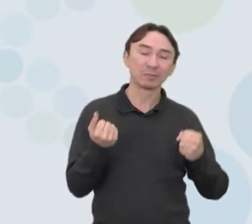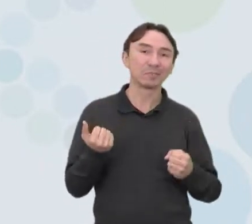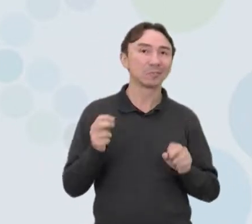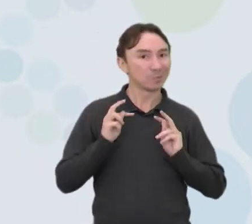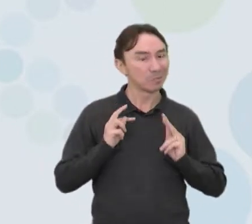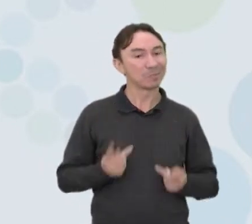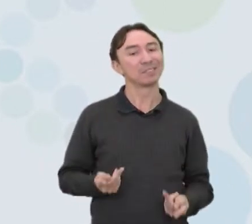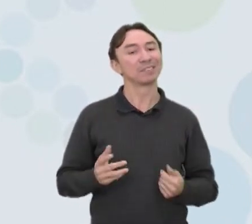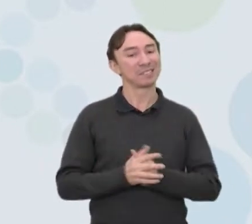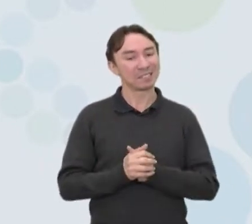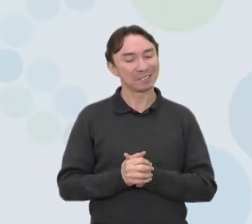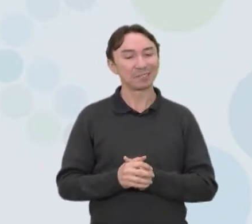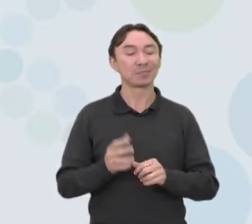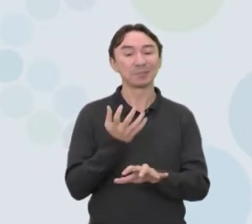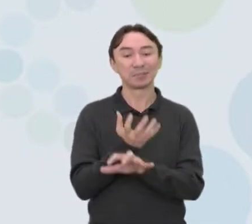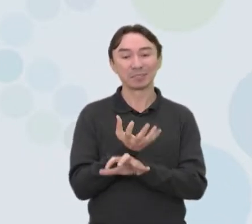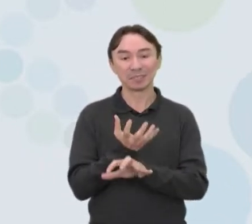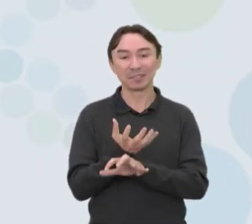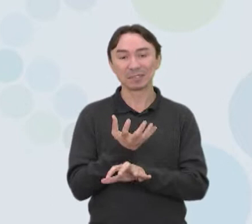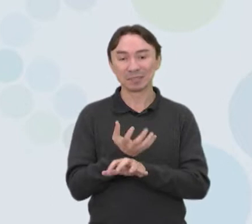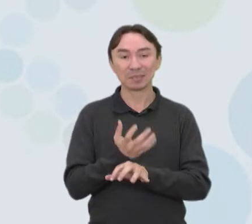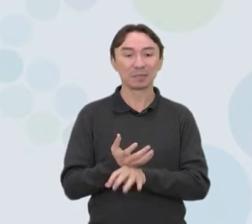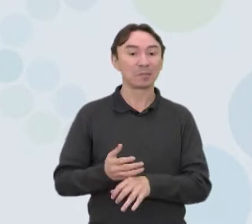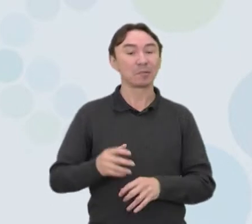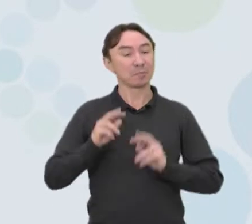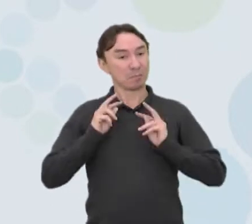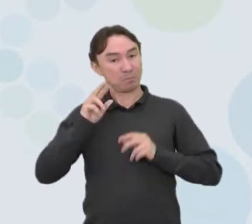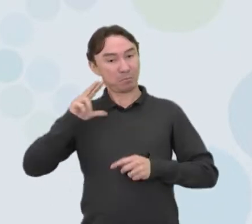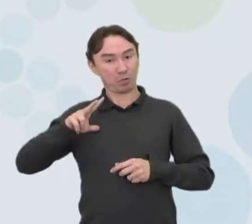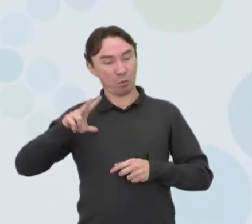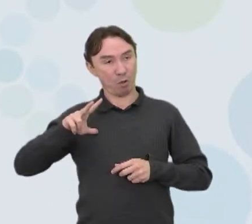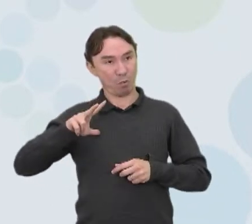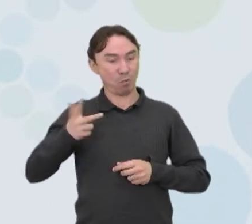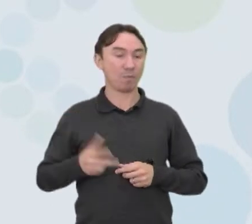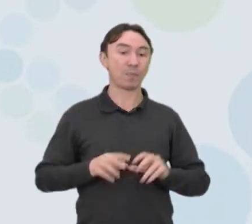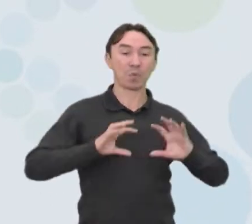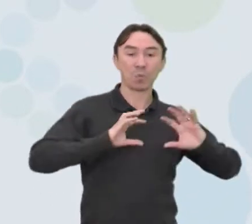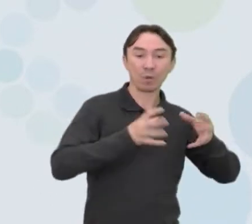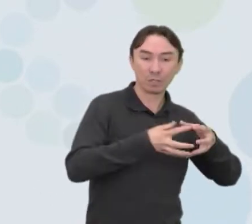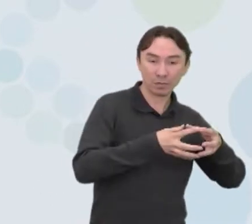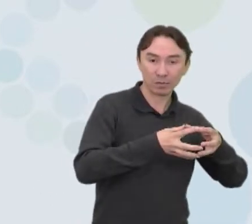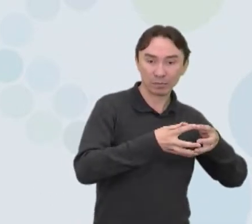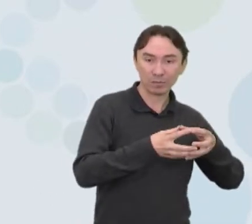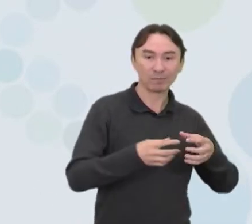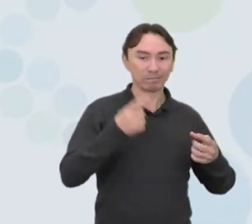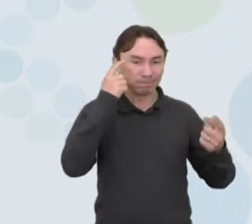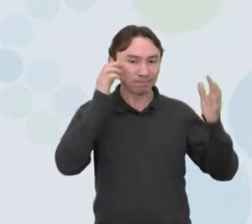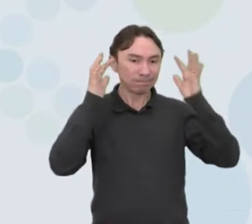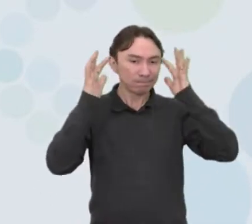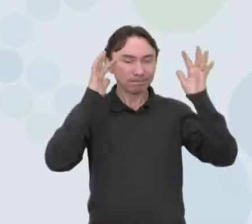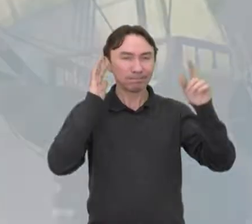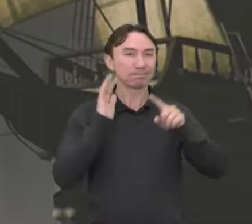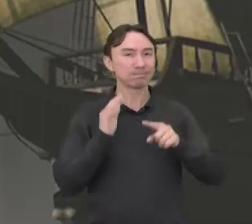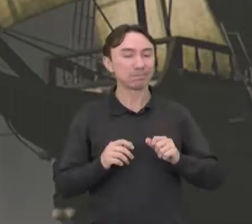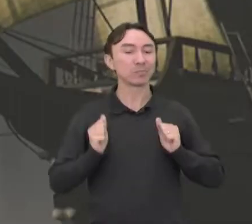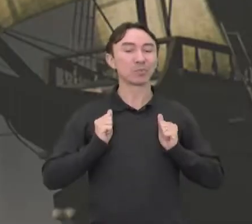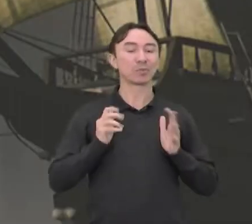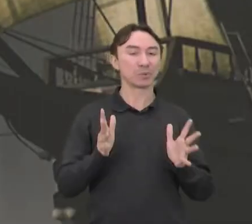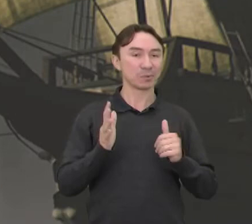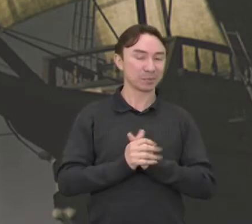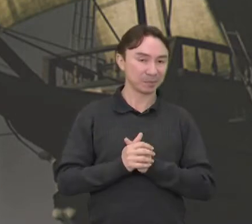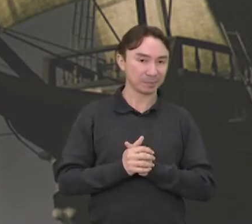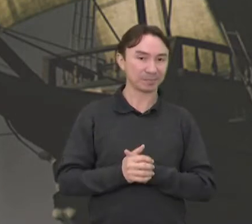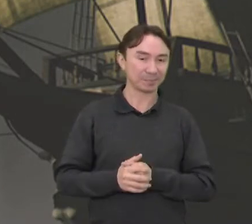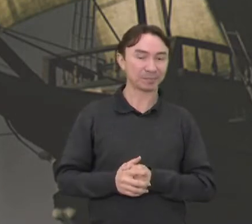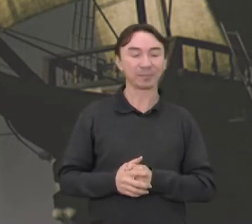suas atitudes. E o componente curricular eu e o outro, culturas no plural. Pessoal, pode voltar em